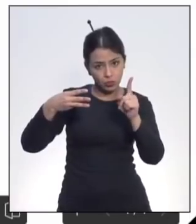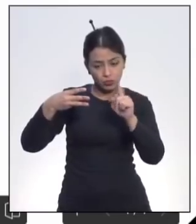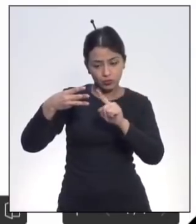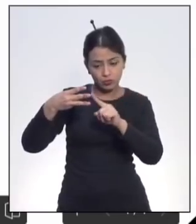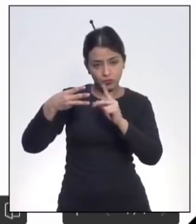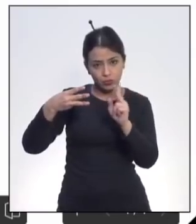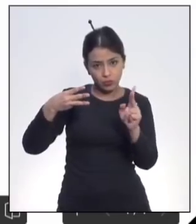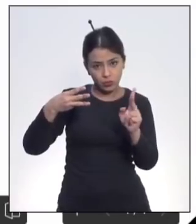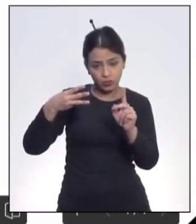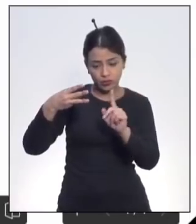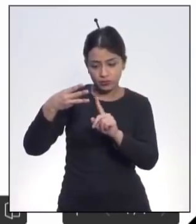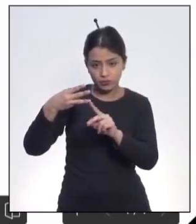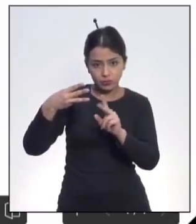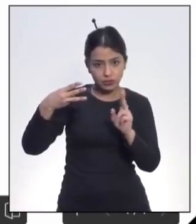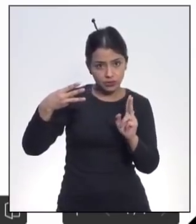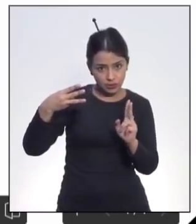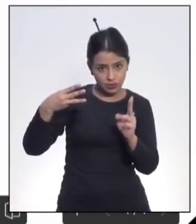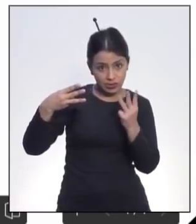3.000